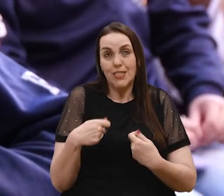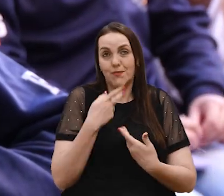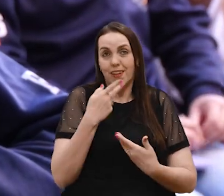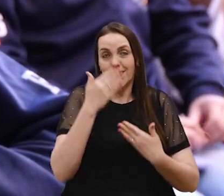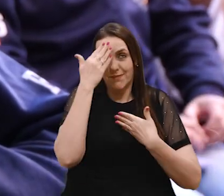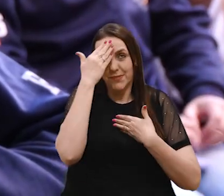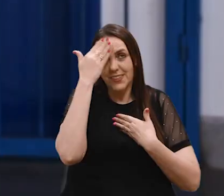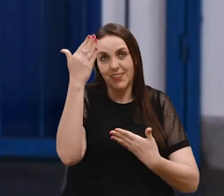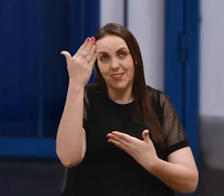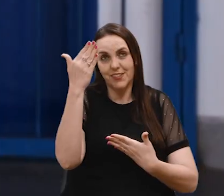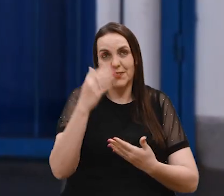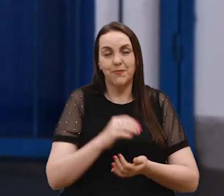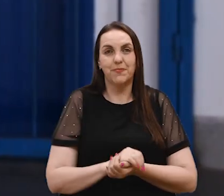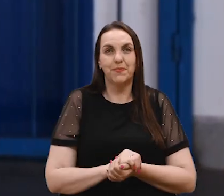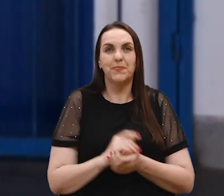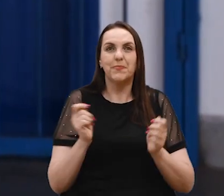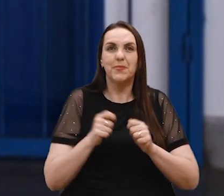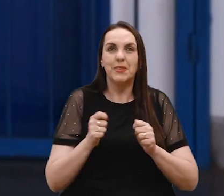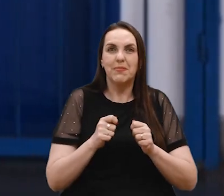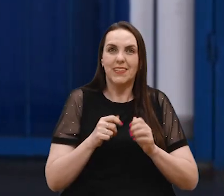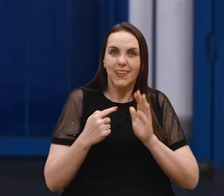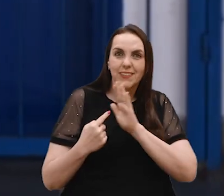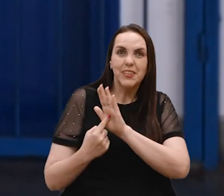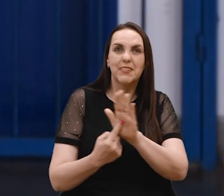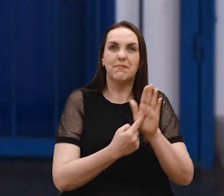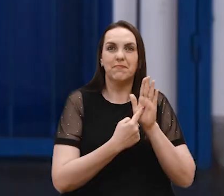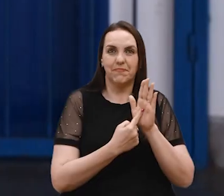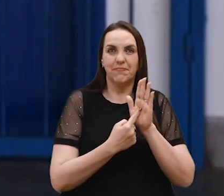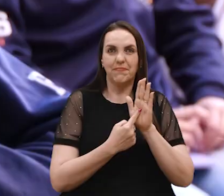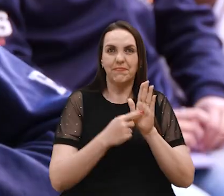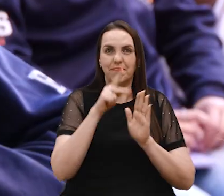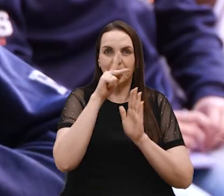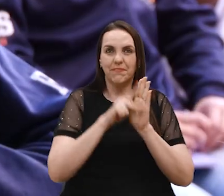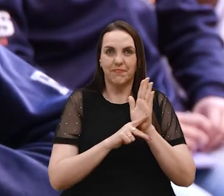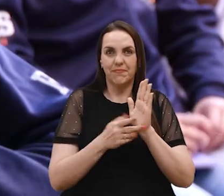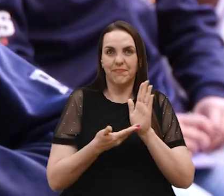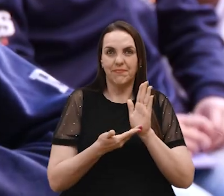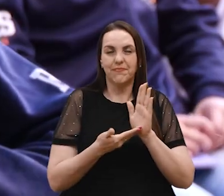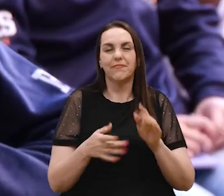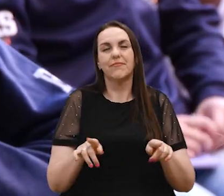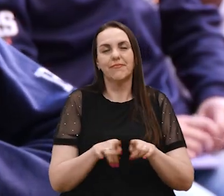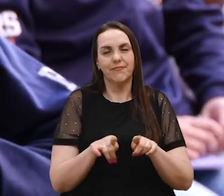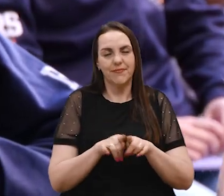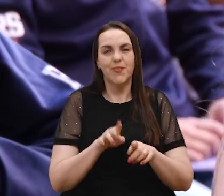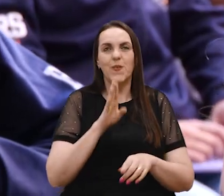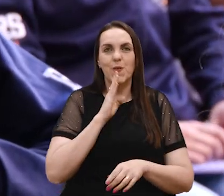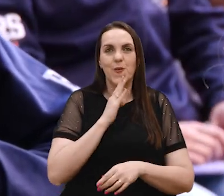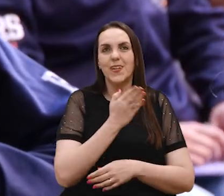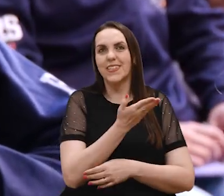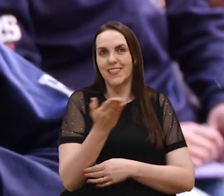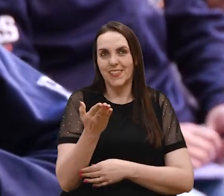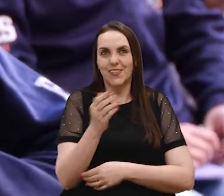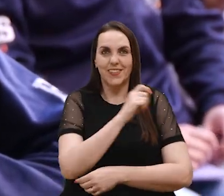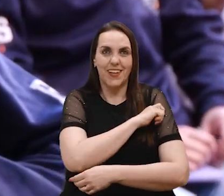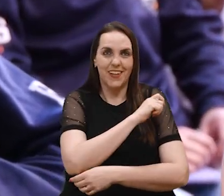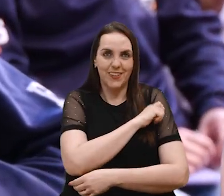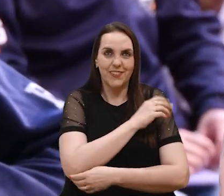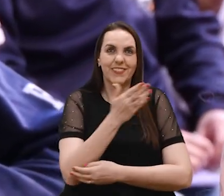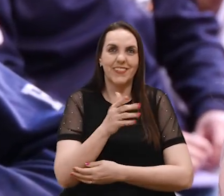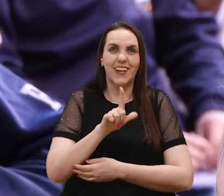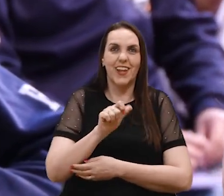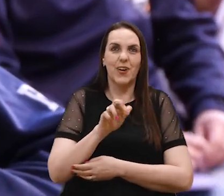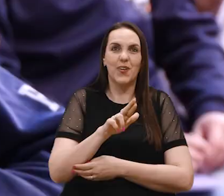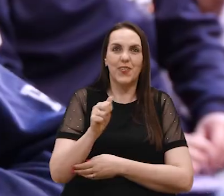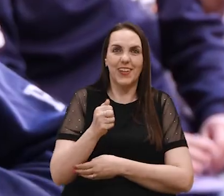Da gratidão por ter podido apresentar esse projeto, por ter conhecido os estudantes,